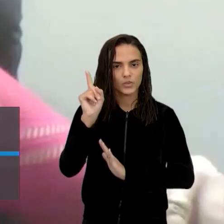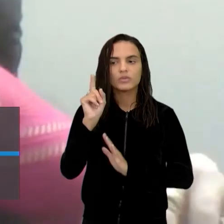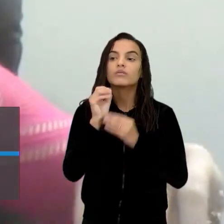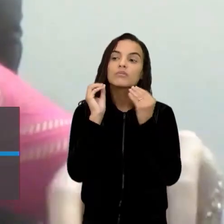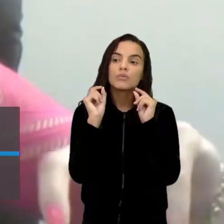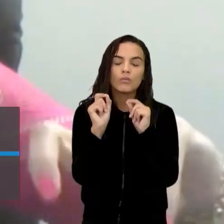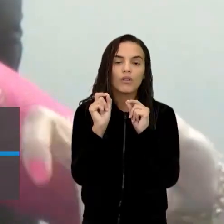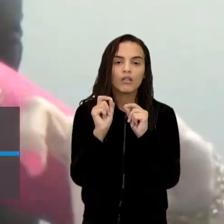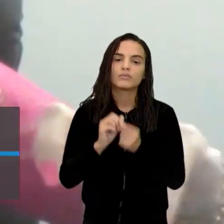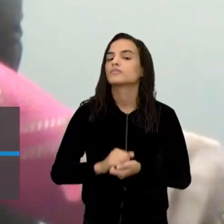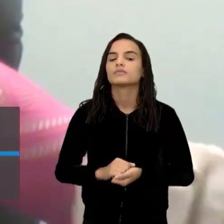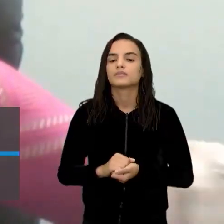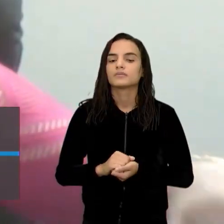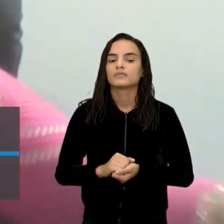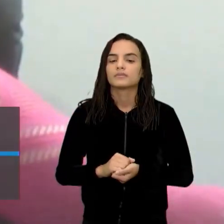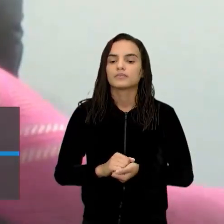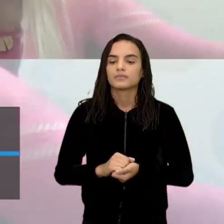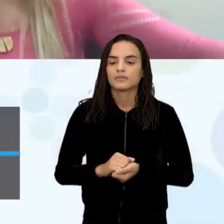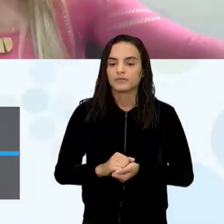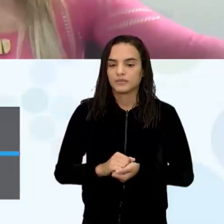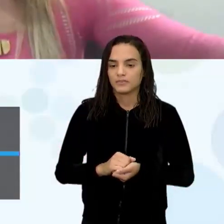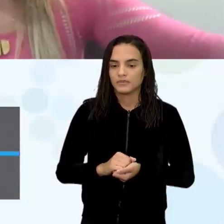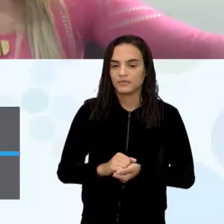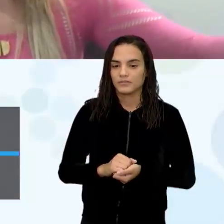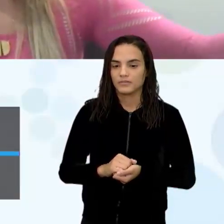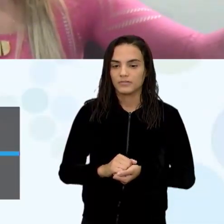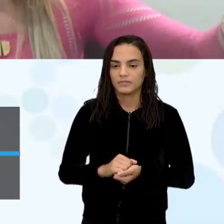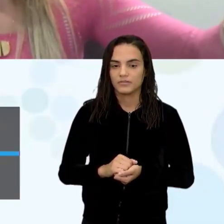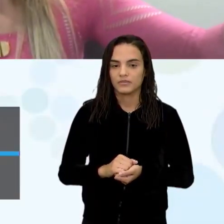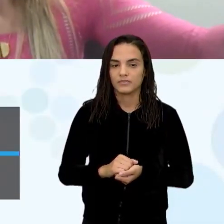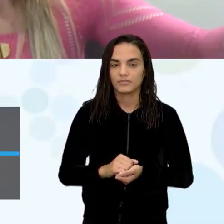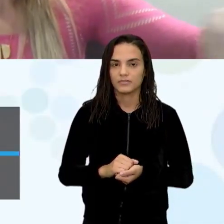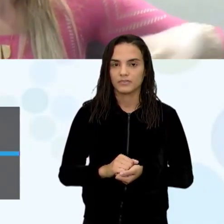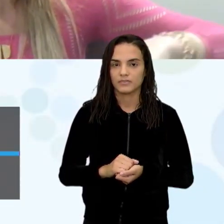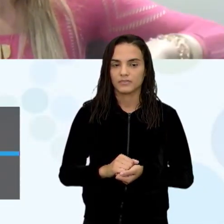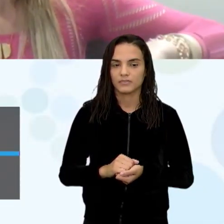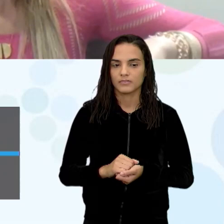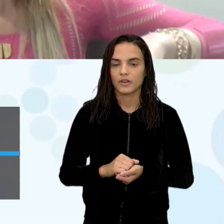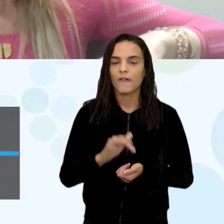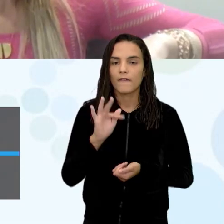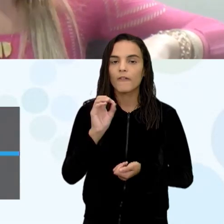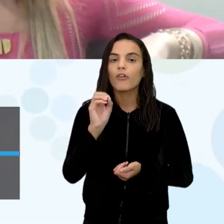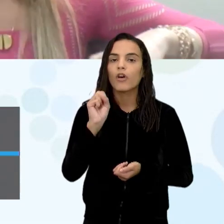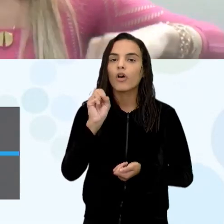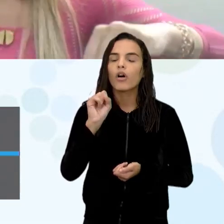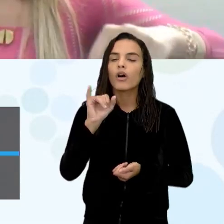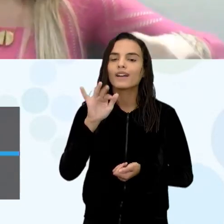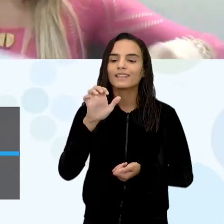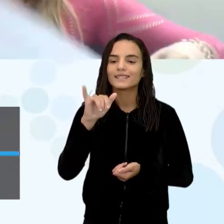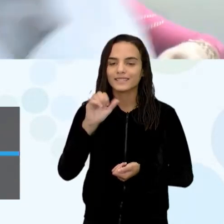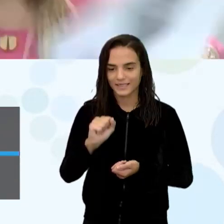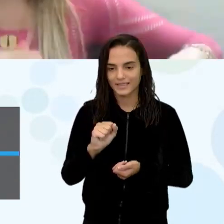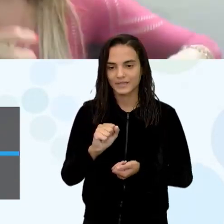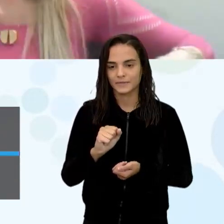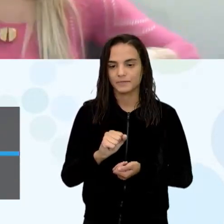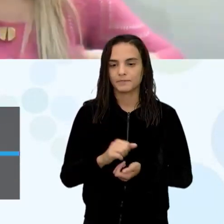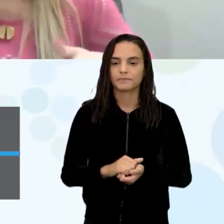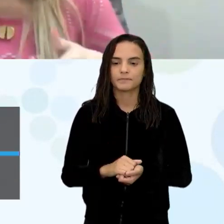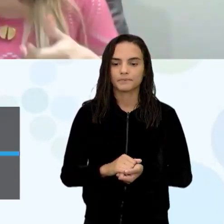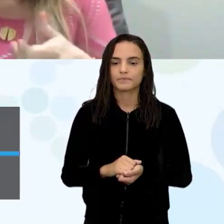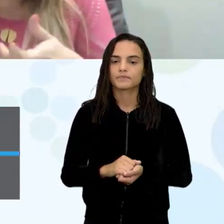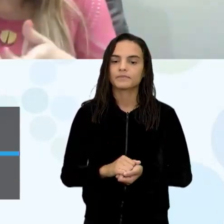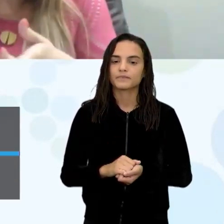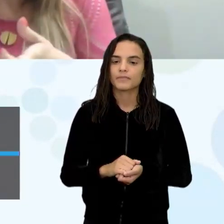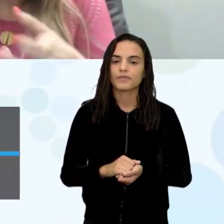Jefferson? Congênito adquirido? Qual foi a outra? Era sobre o parto fórceps, mas algumas professoras o parto fórceps.